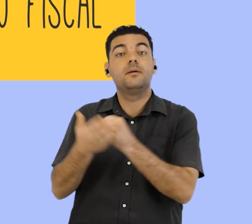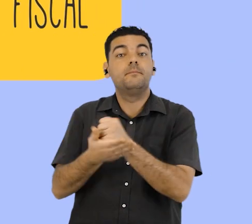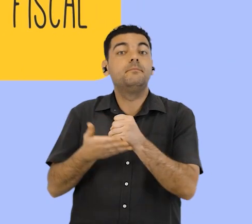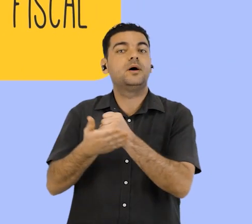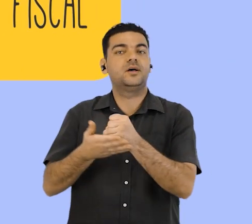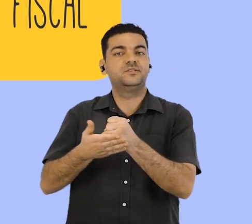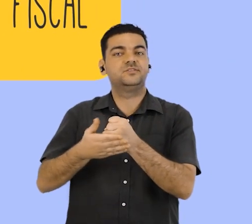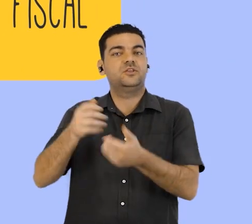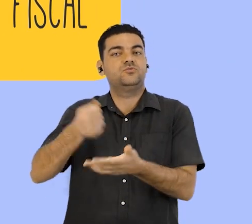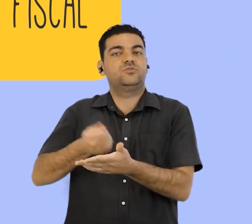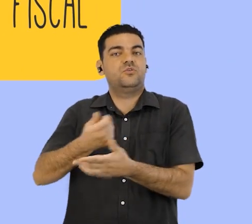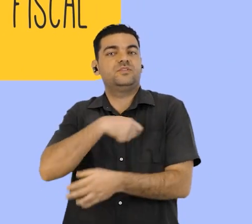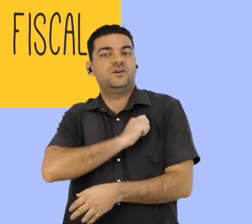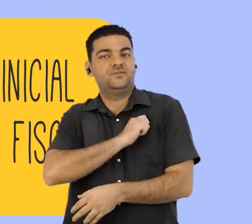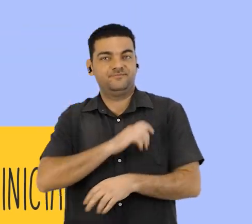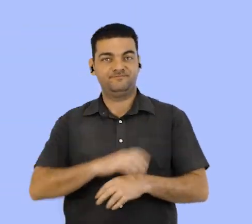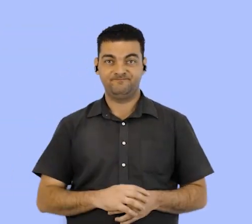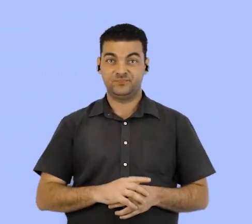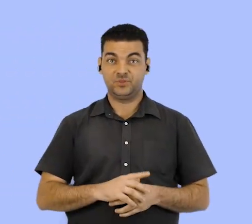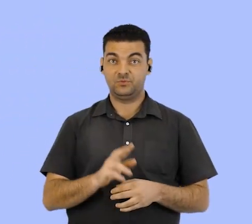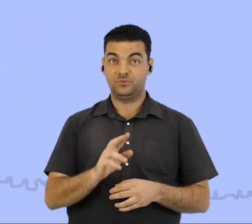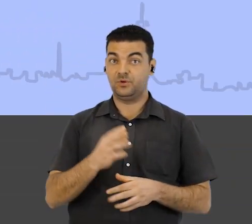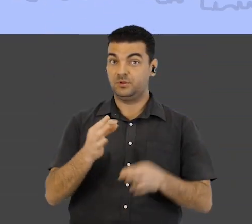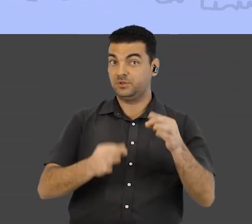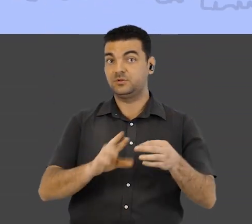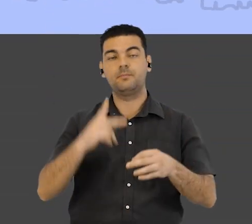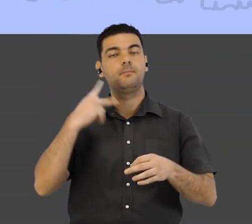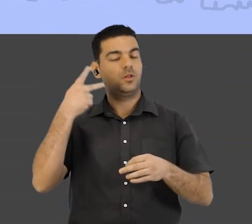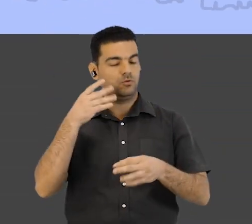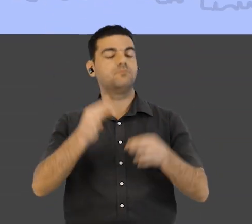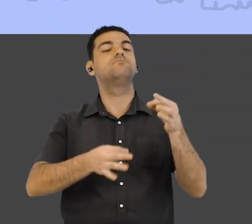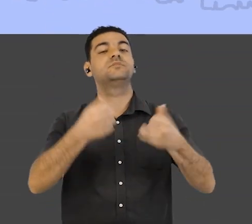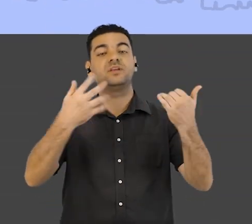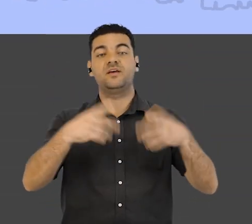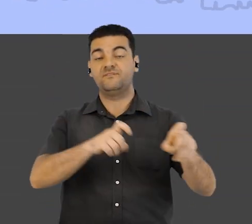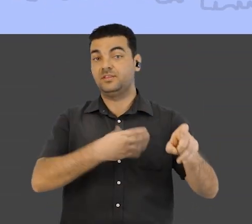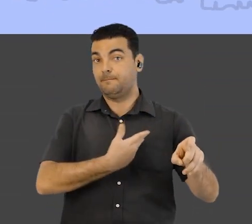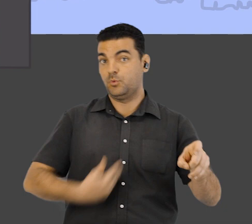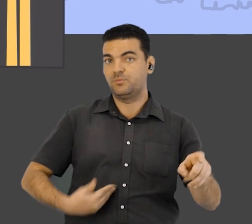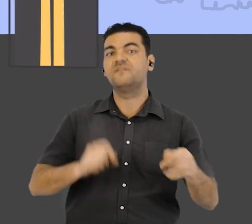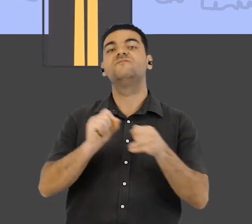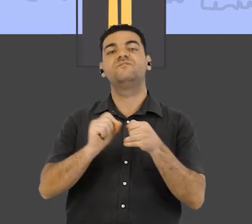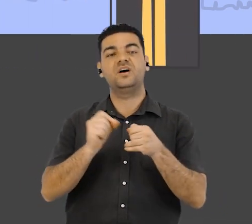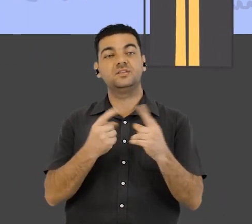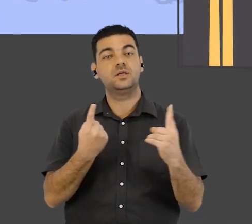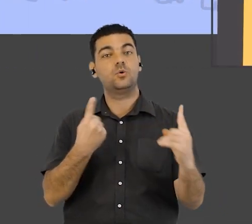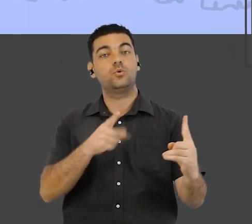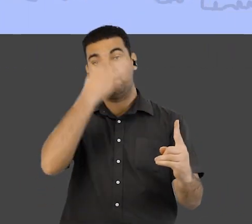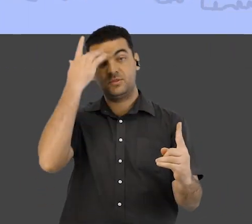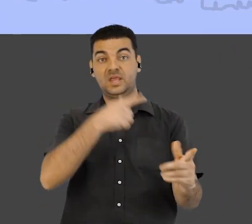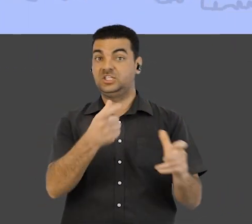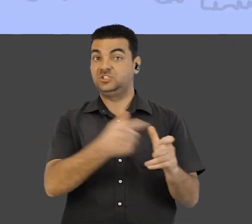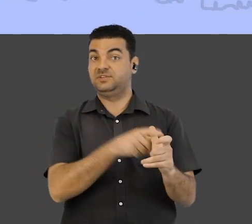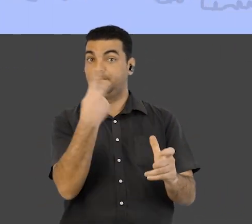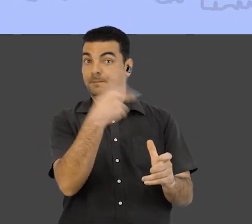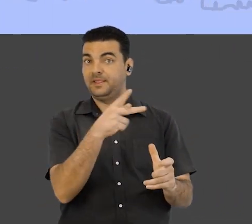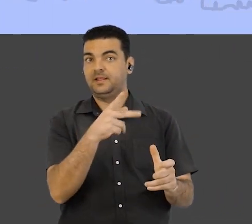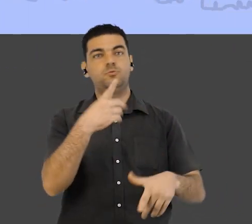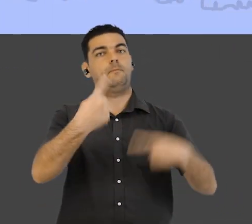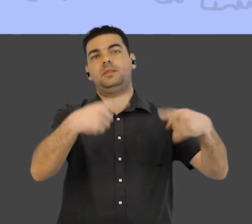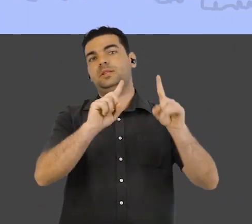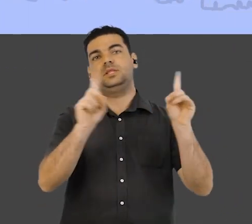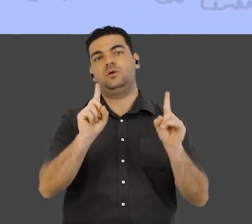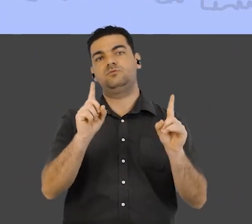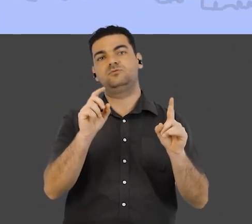petição inicial da execução fiscal. Representada na Justiça por suas procuradorias, a Fazenda Pública ajuiza uma ação contra o contribuinte devedor não